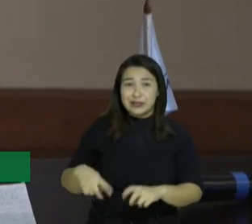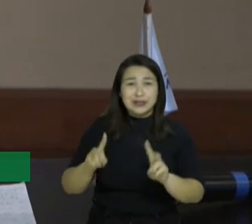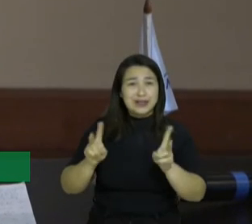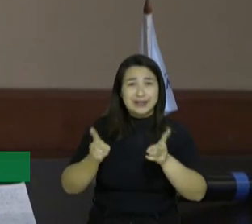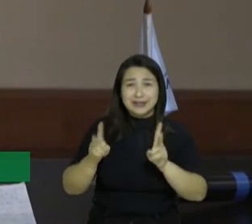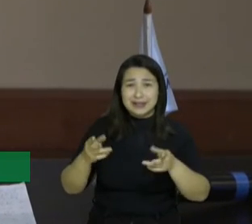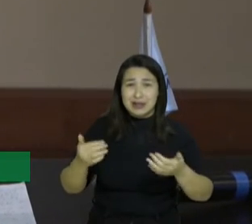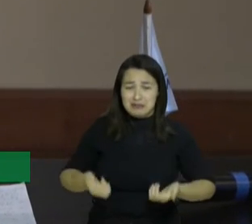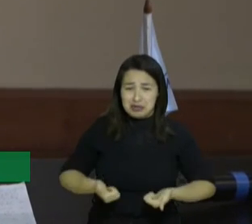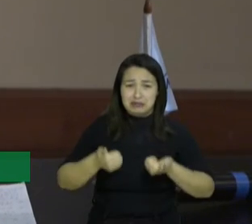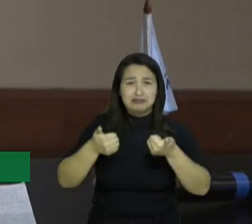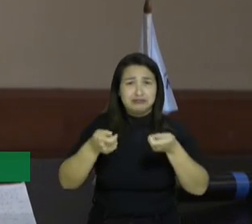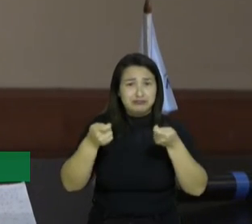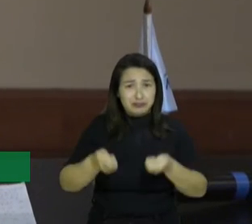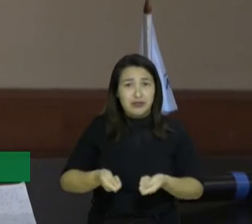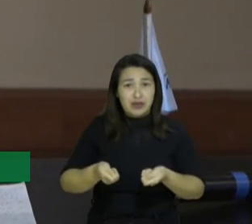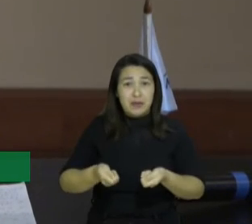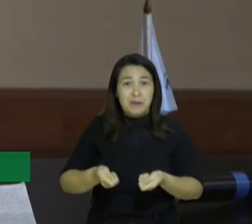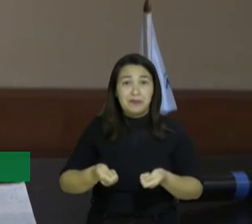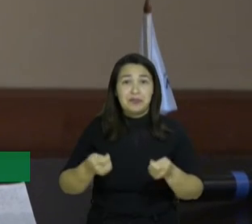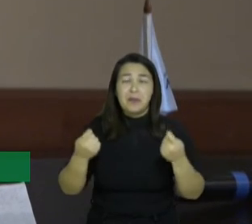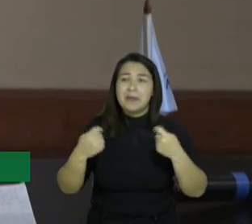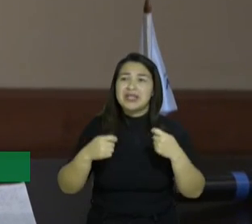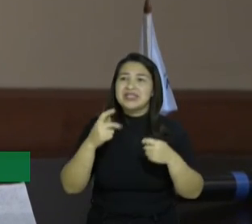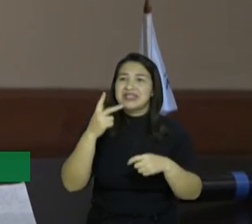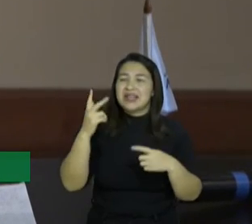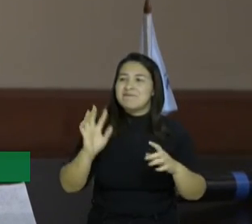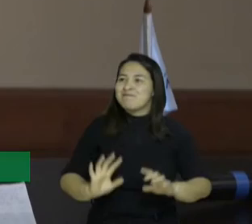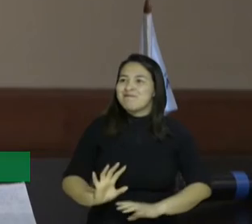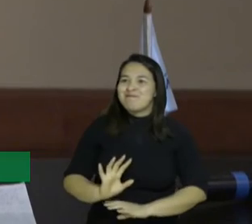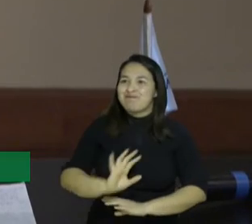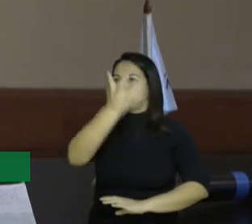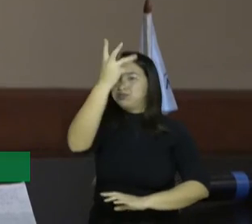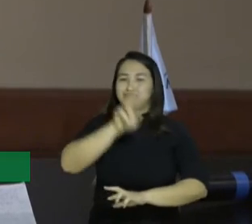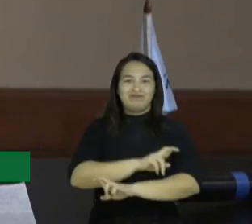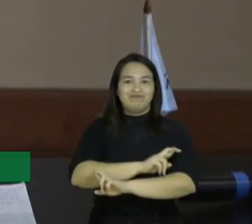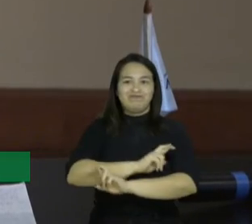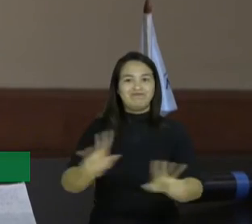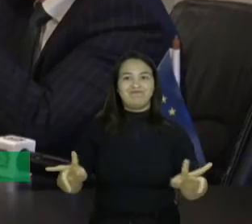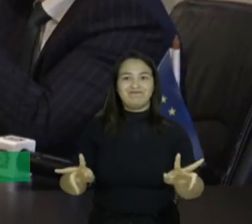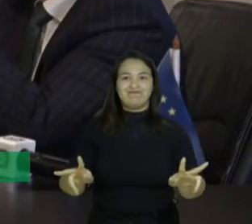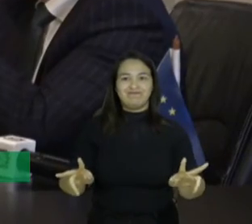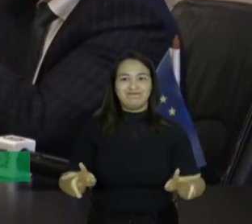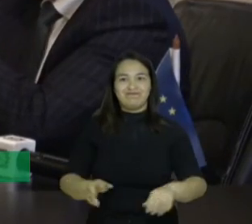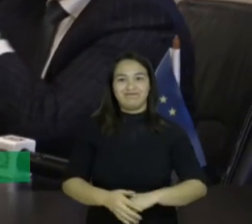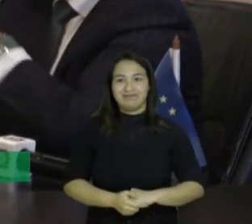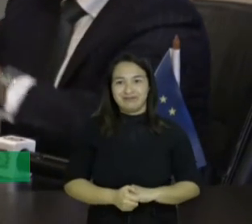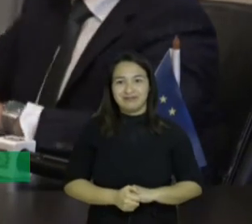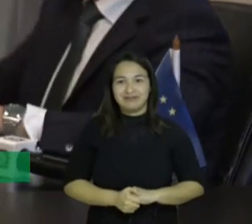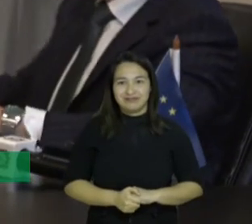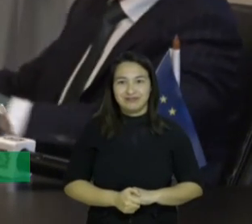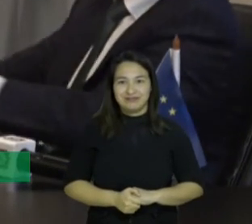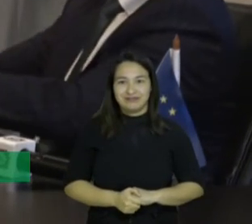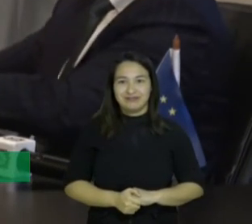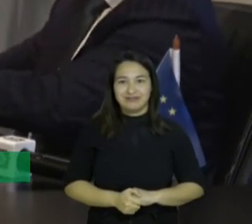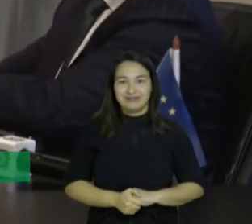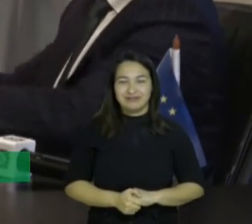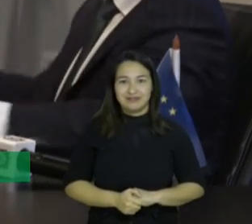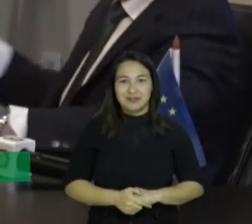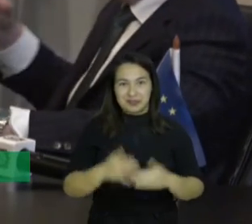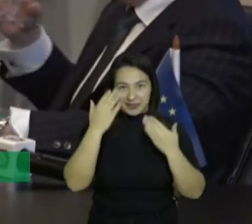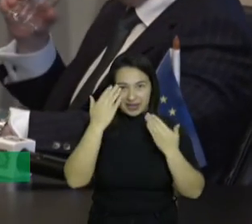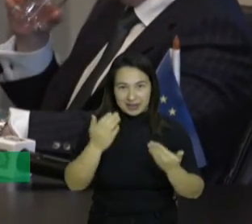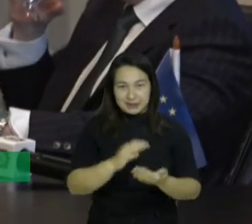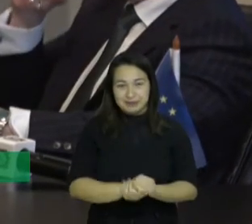Eh teria que ser um evento exógeno eh de de grande vamos dizer assim dimensão Obrigado eh